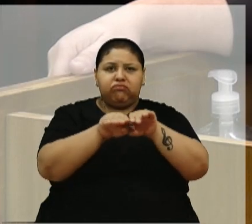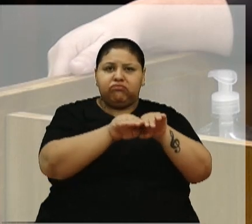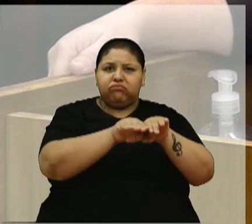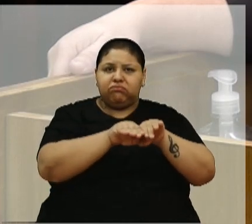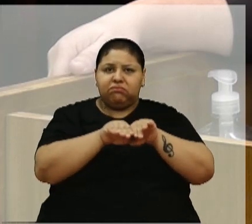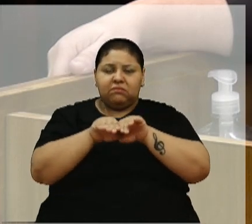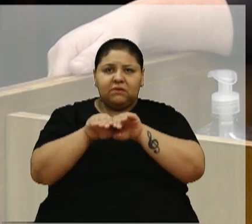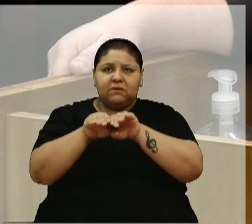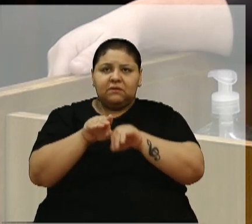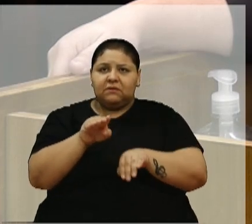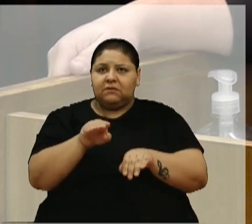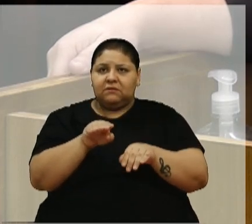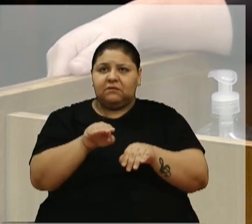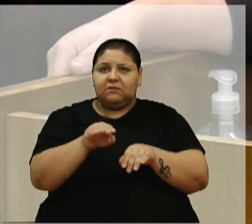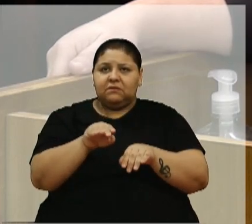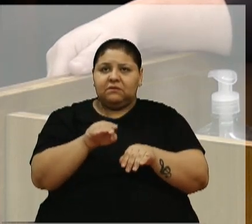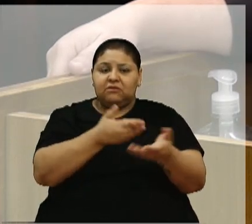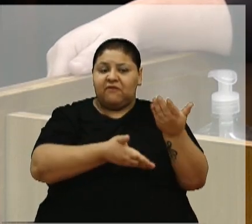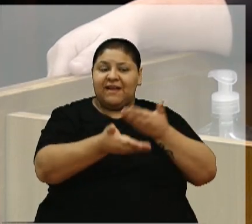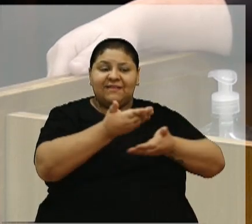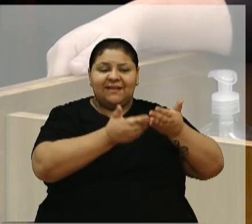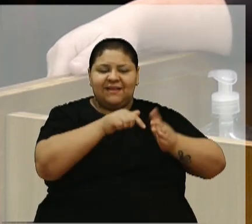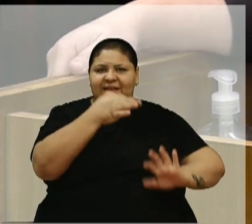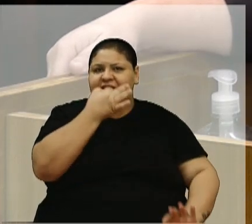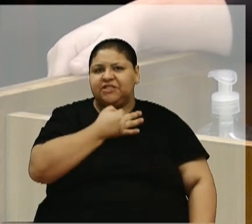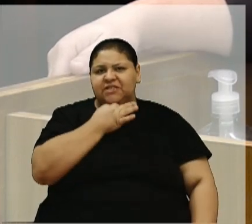aceitar. E falo mais.